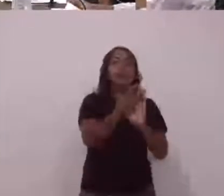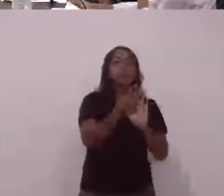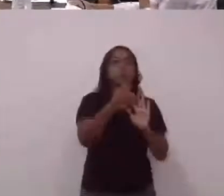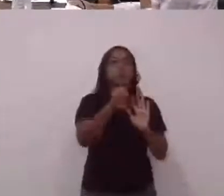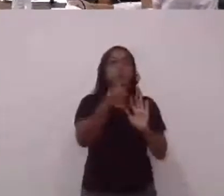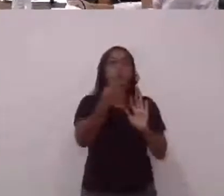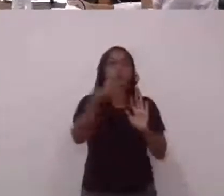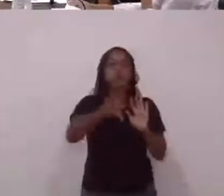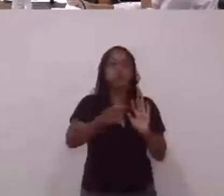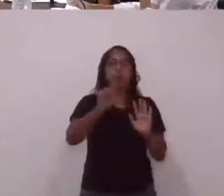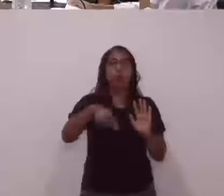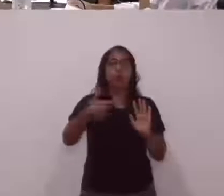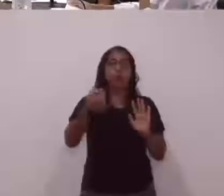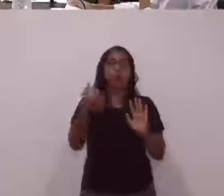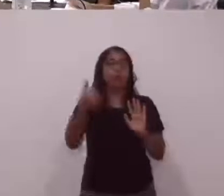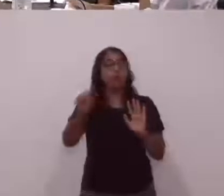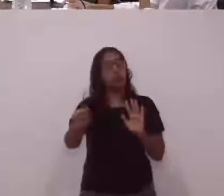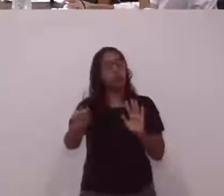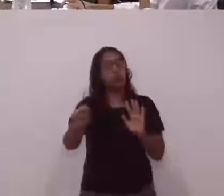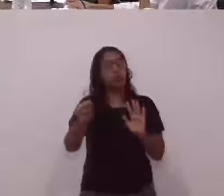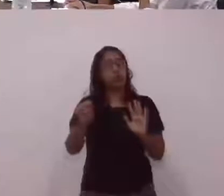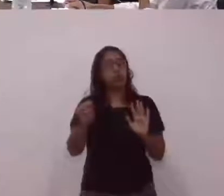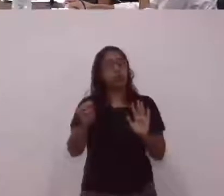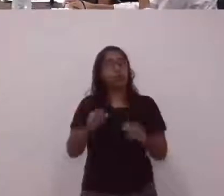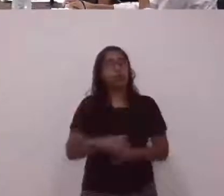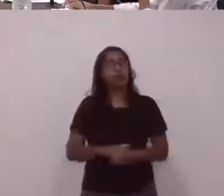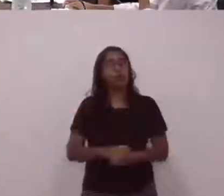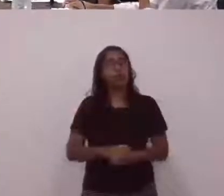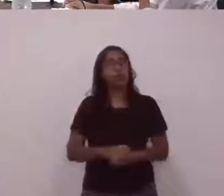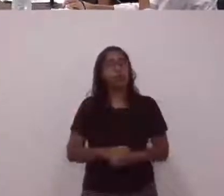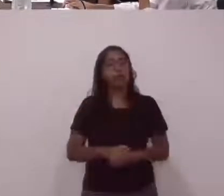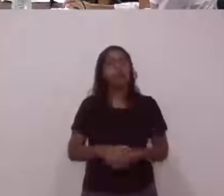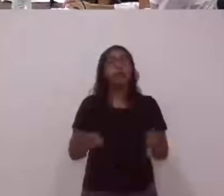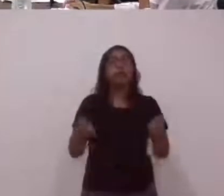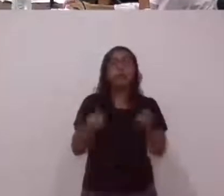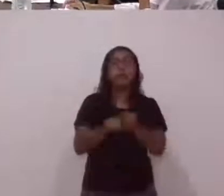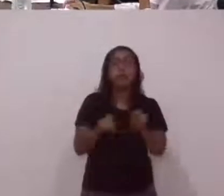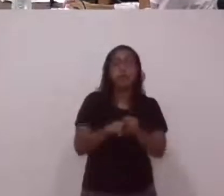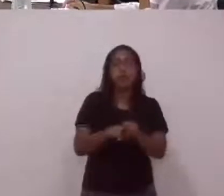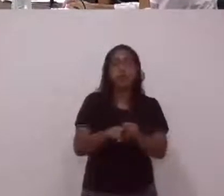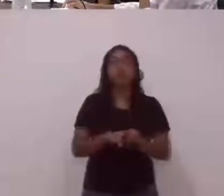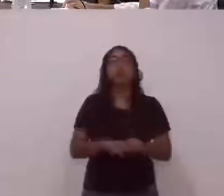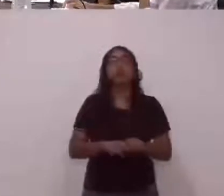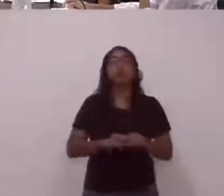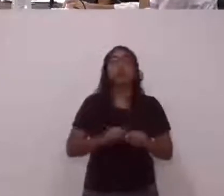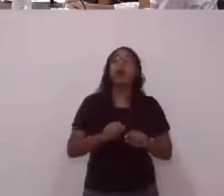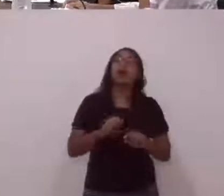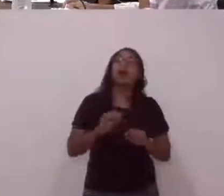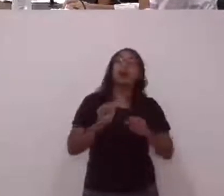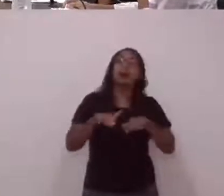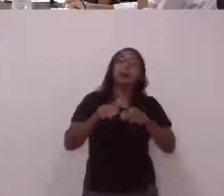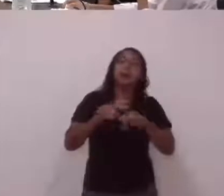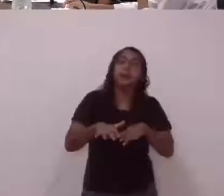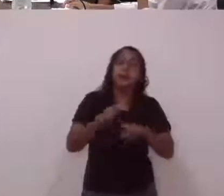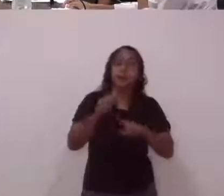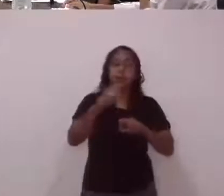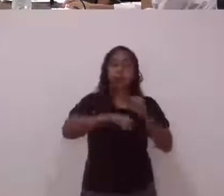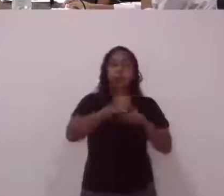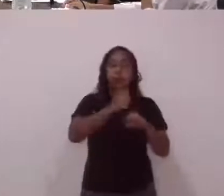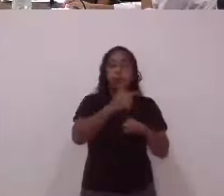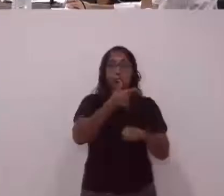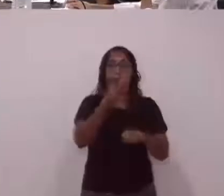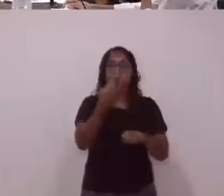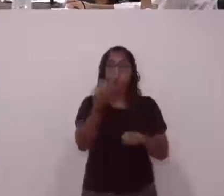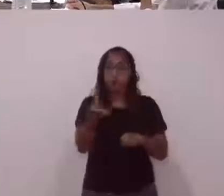2018. Não bastasse isso, ao menos a partir de setembro de 2016, quando tomaram